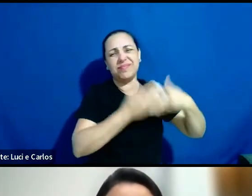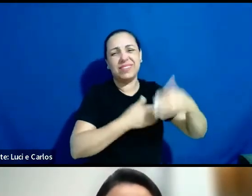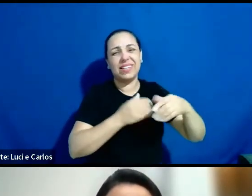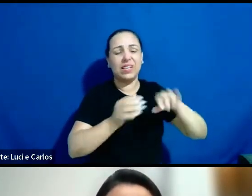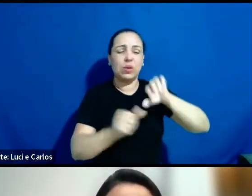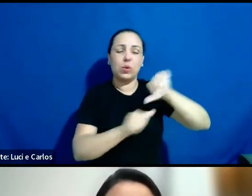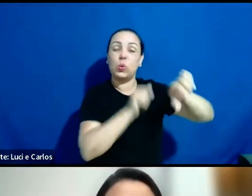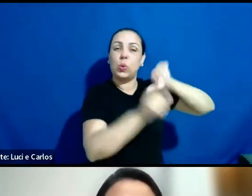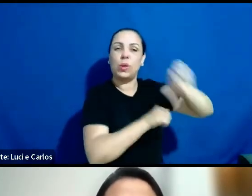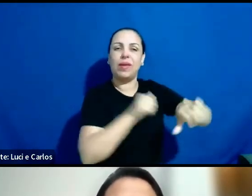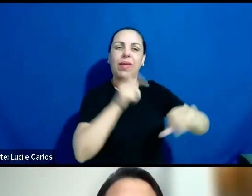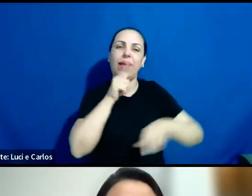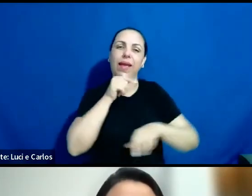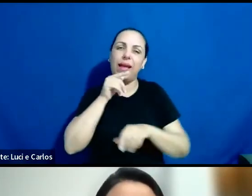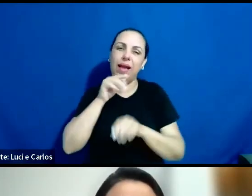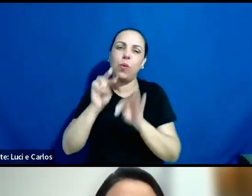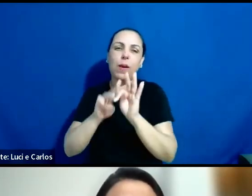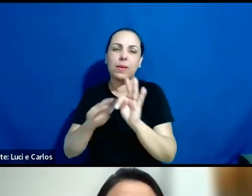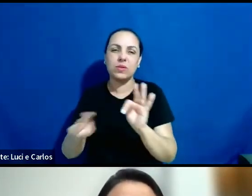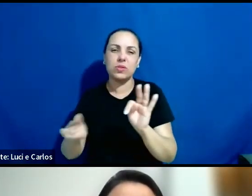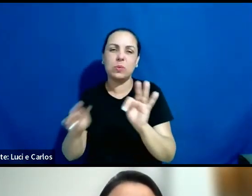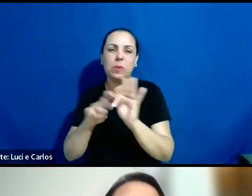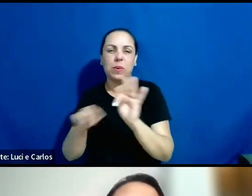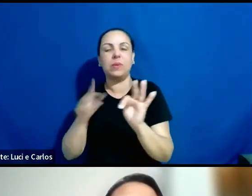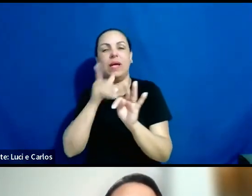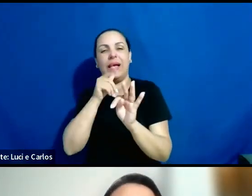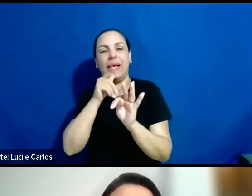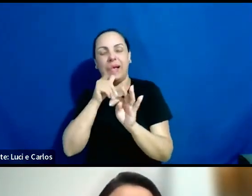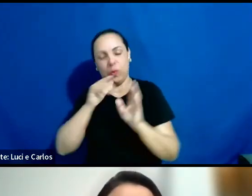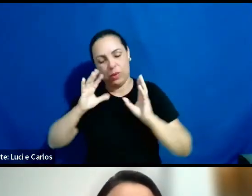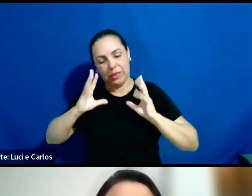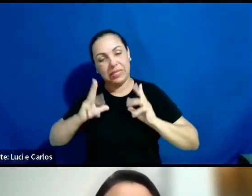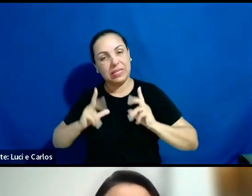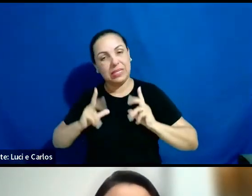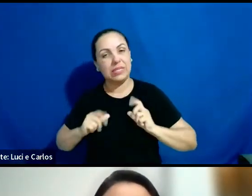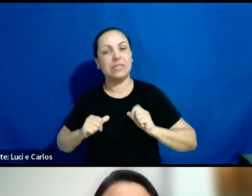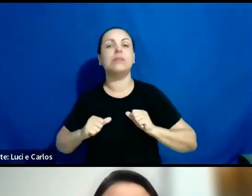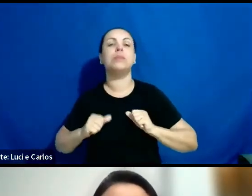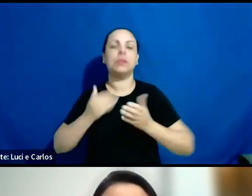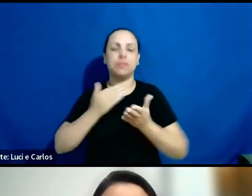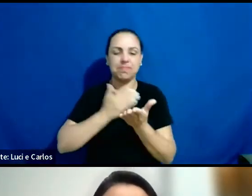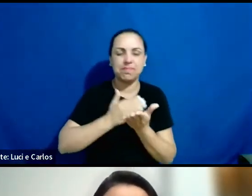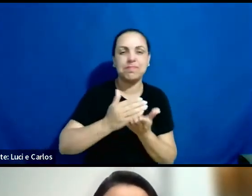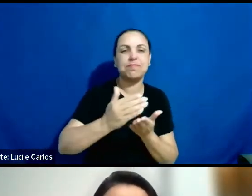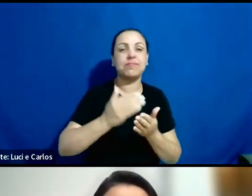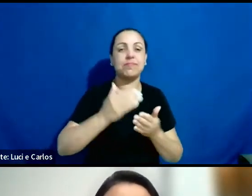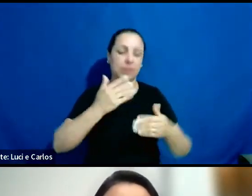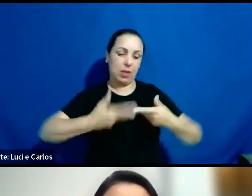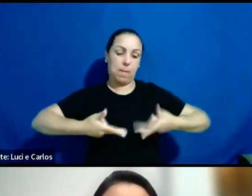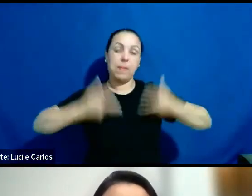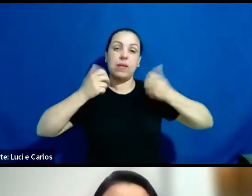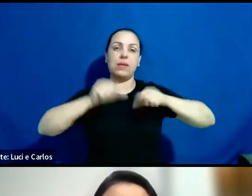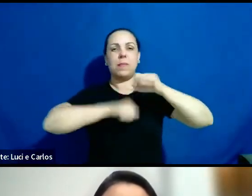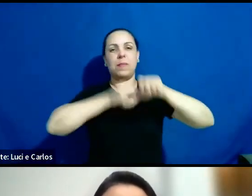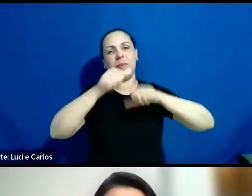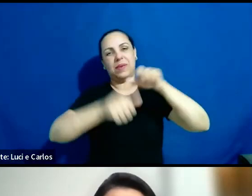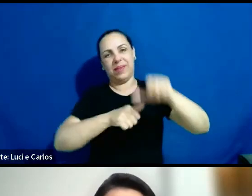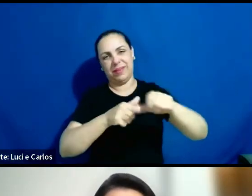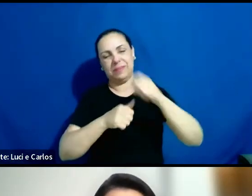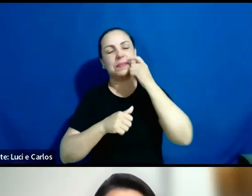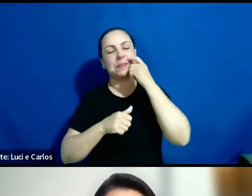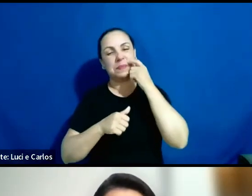do doutor, da Maíra, falando sobre os benefícios da água. Então, eu era uma